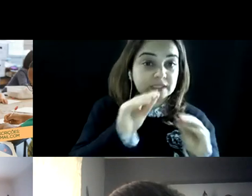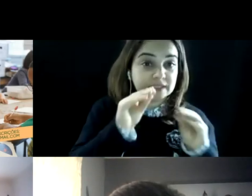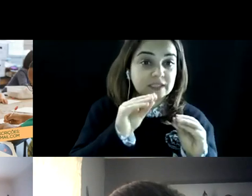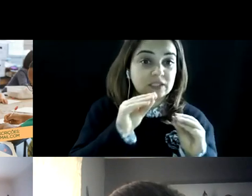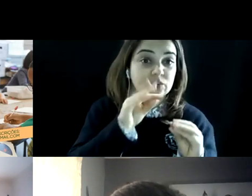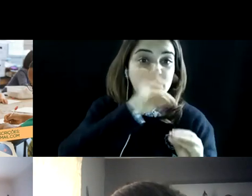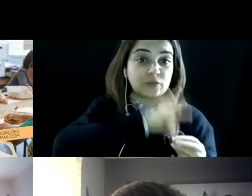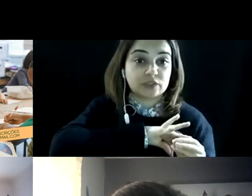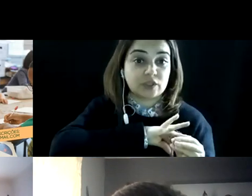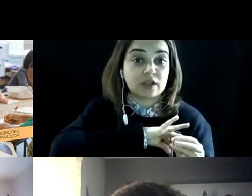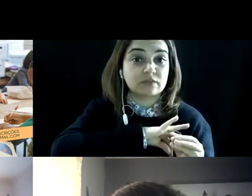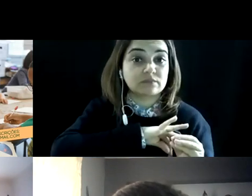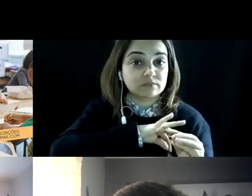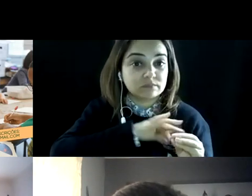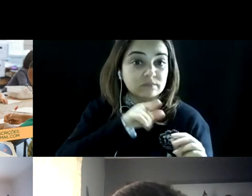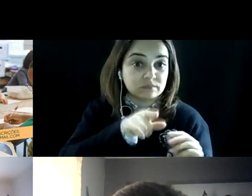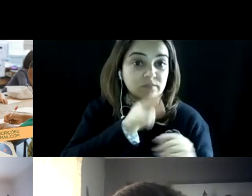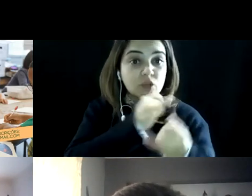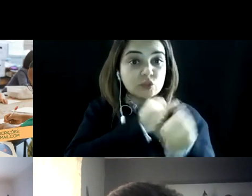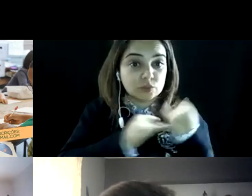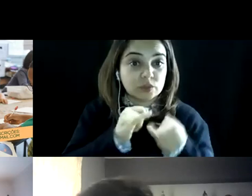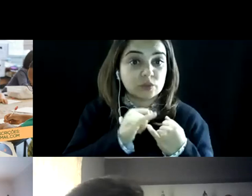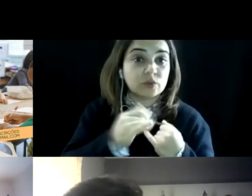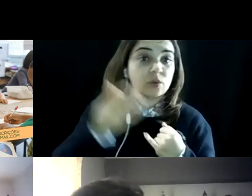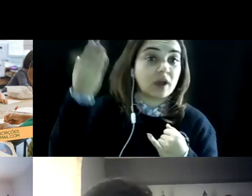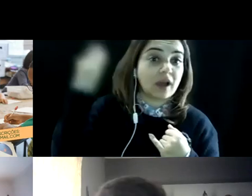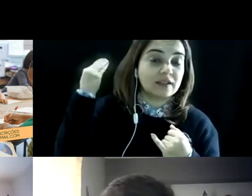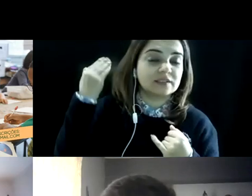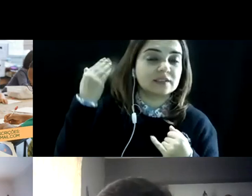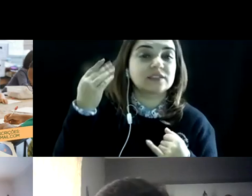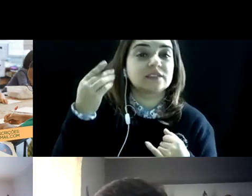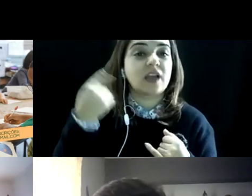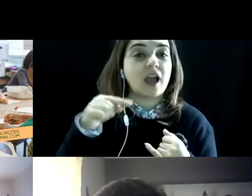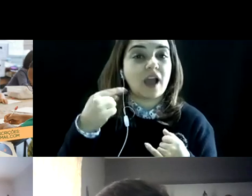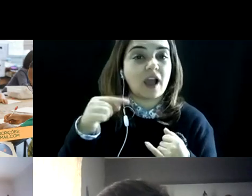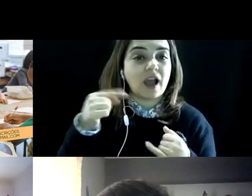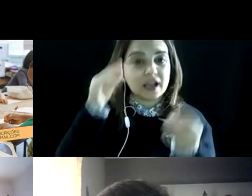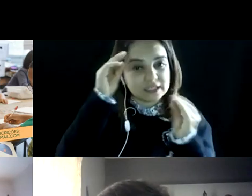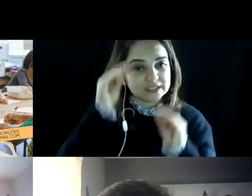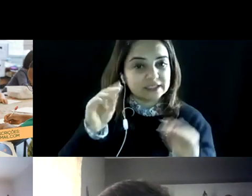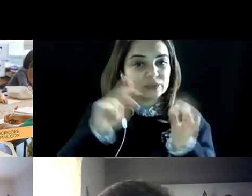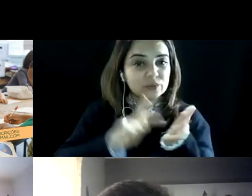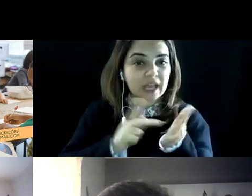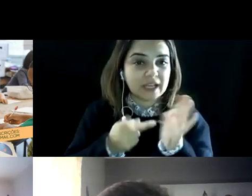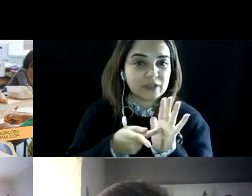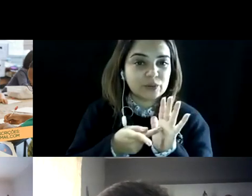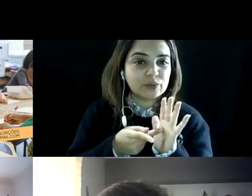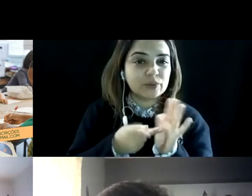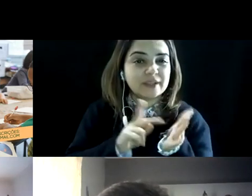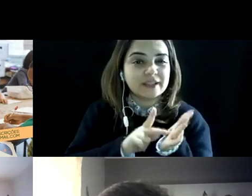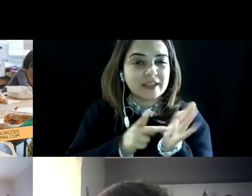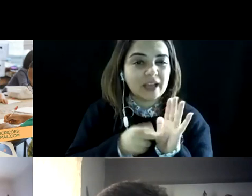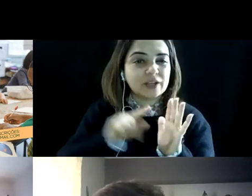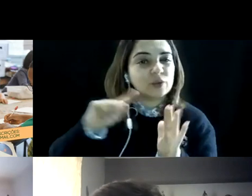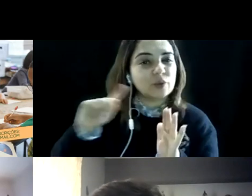profissional, enfim, e que substituiu aquele saudosismo que havia pelo ensino técnico, no qual toda